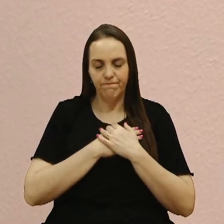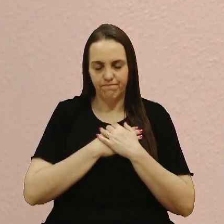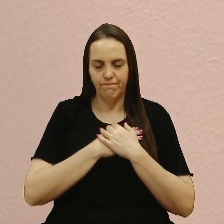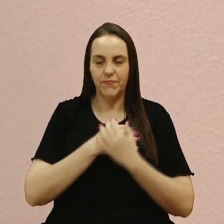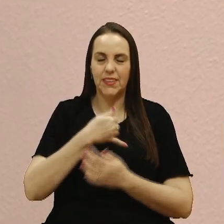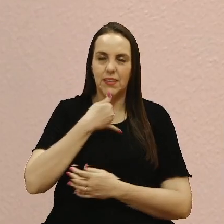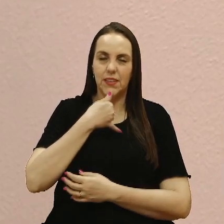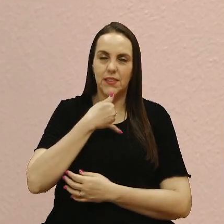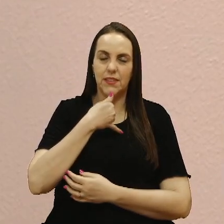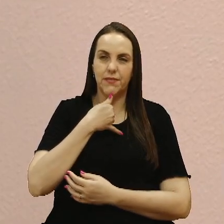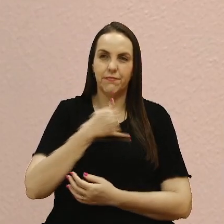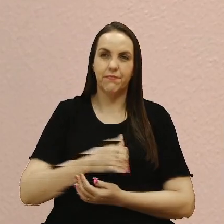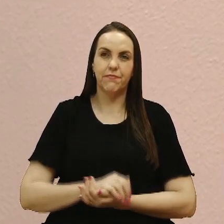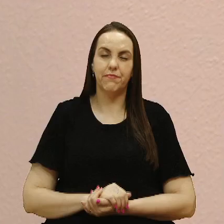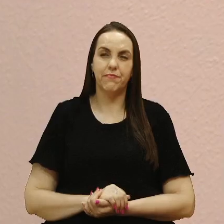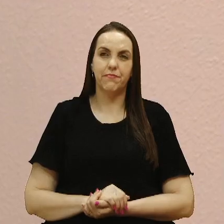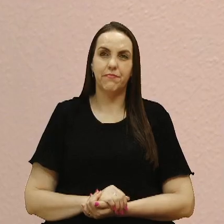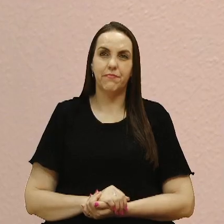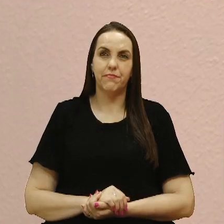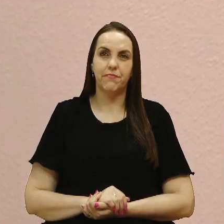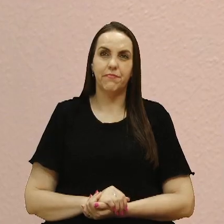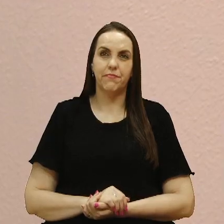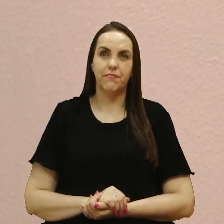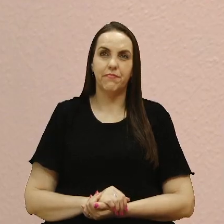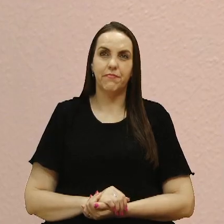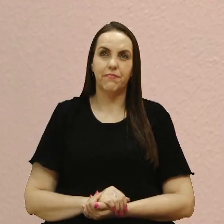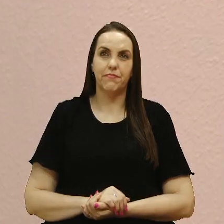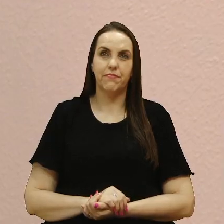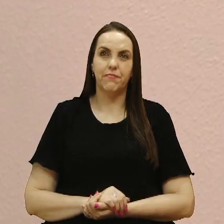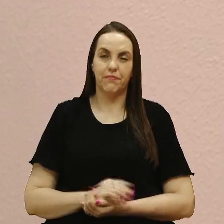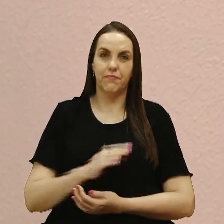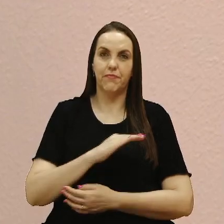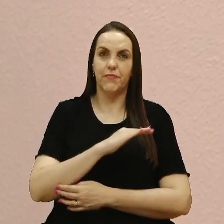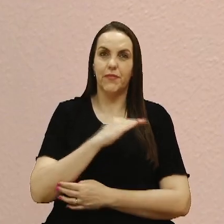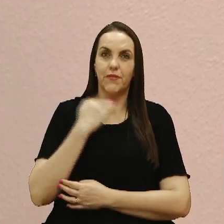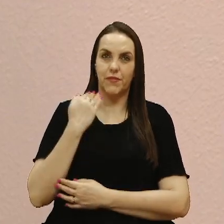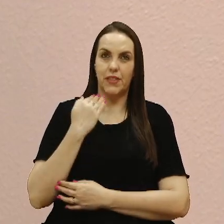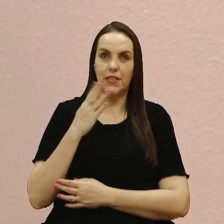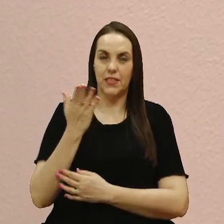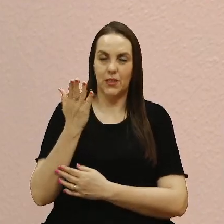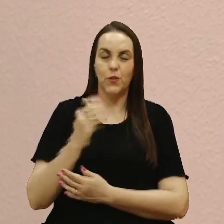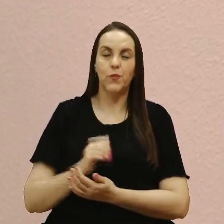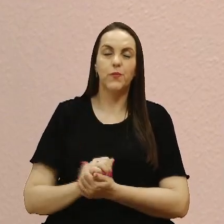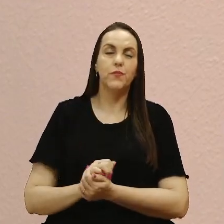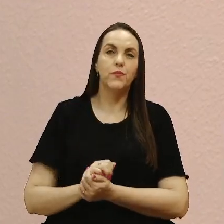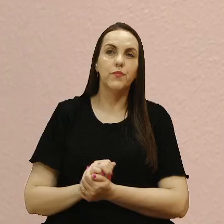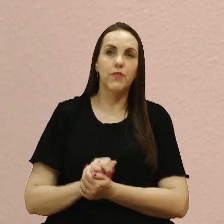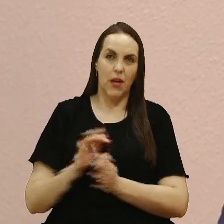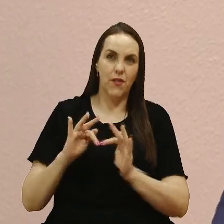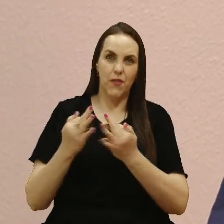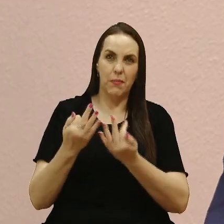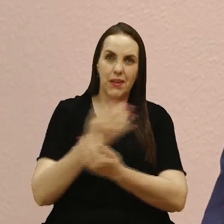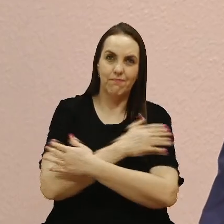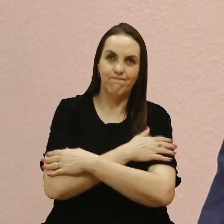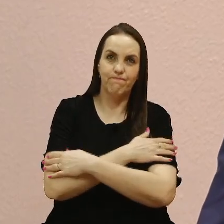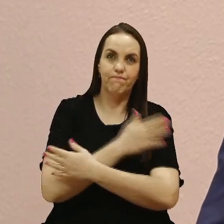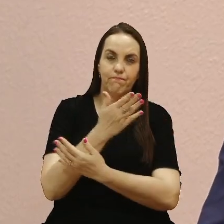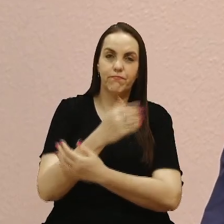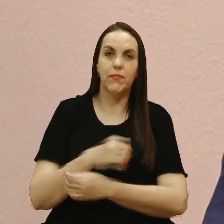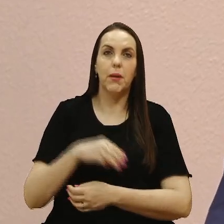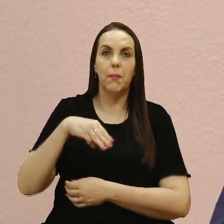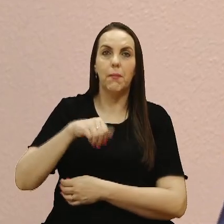tristeza faço esse voto de pesar pelo falecimento, aos familiares, mas pelo falecimento do amigo e irmão Maicon